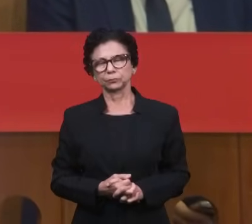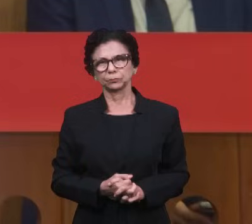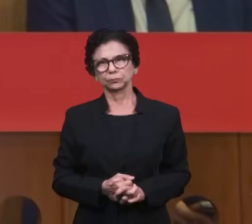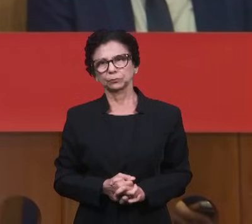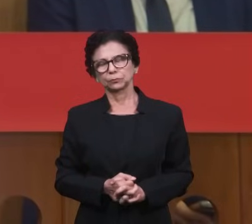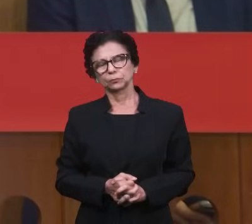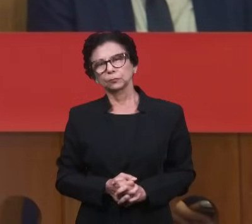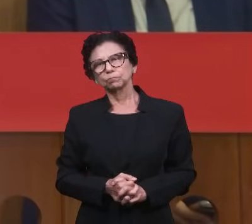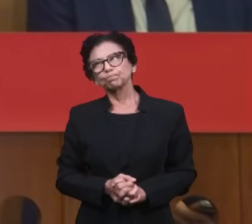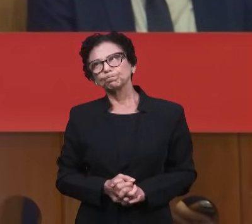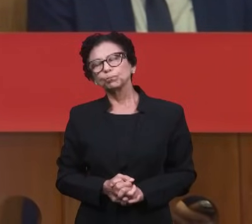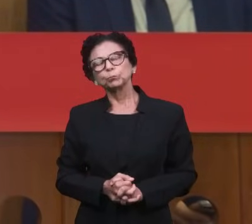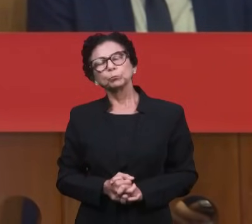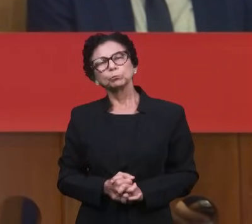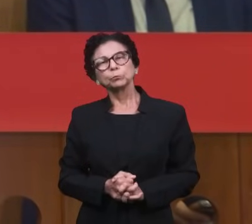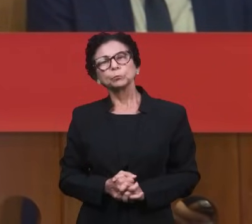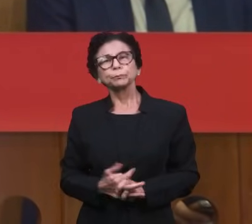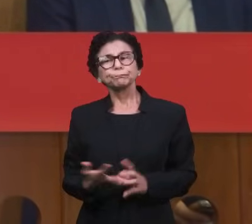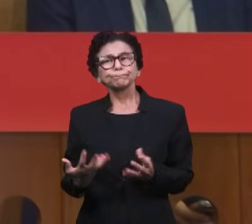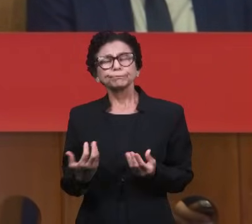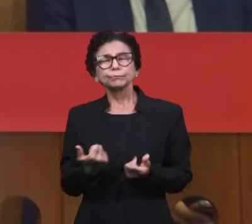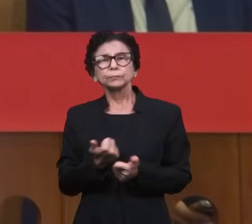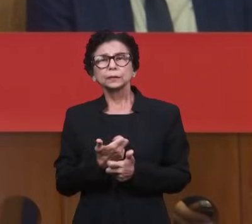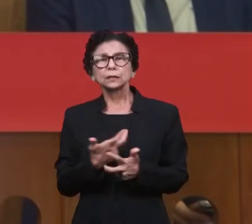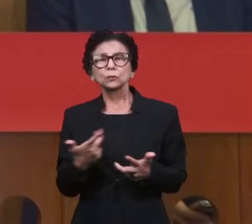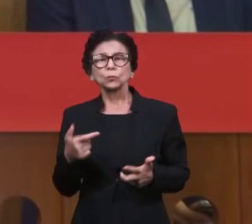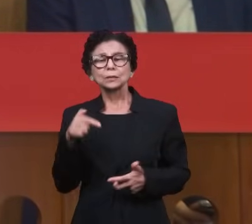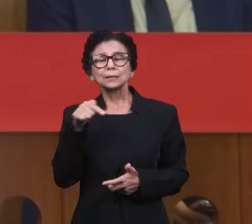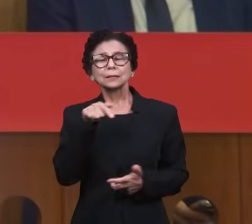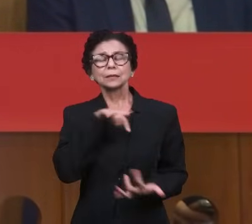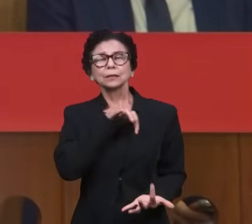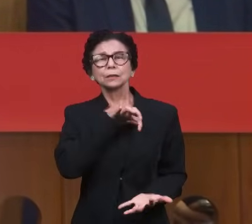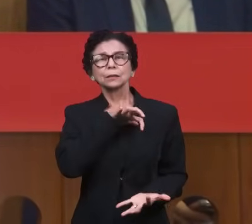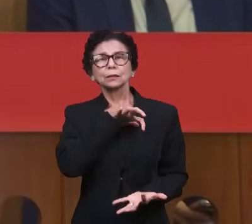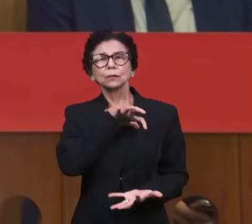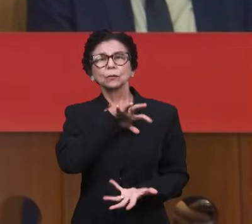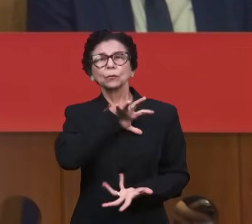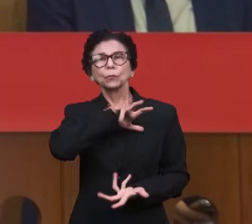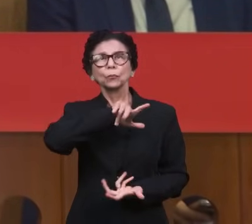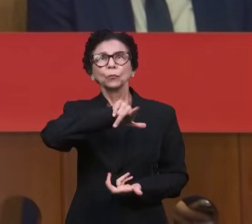o mundo abraçou,